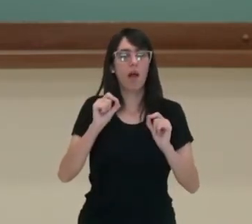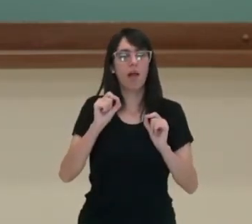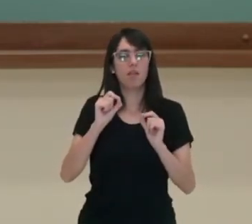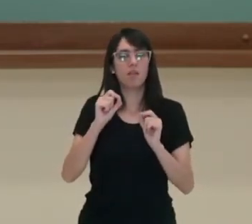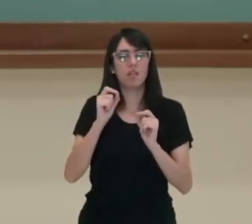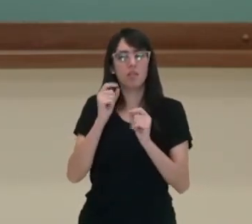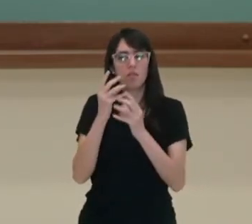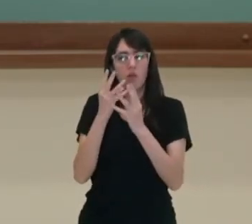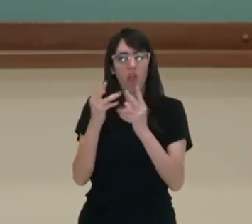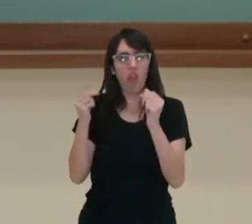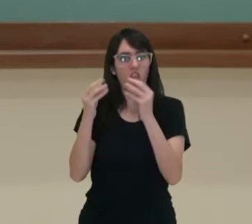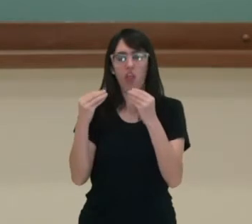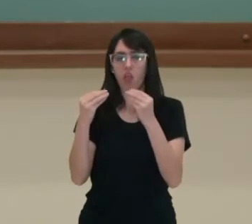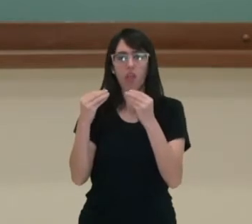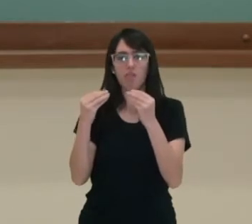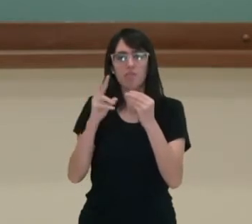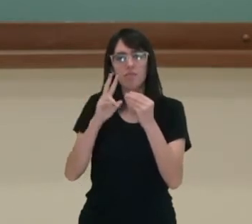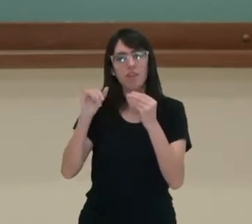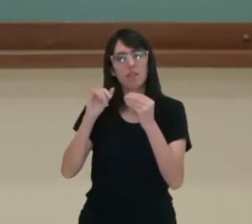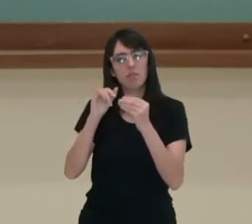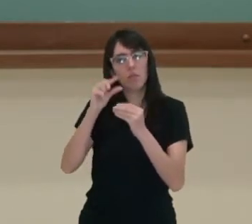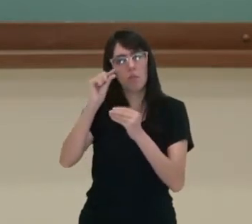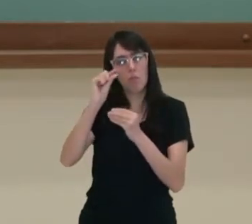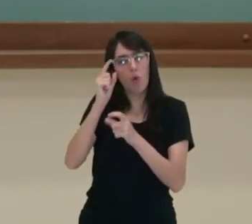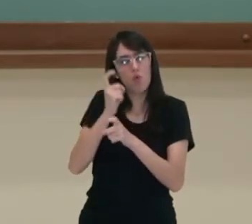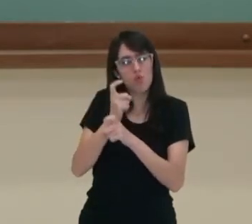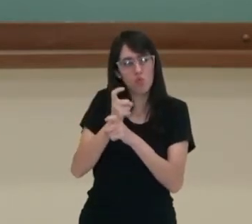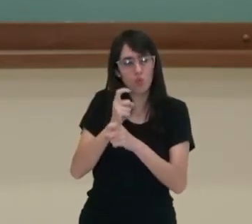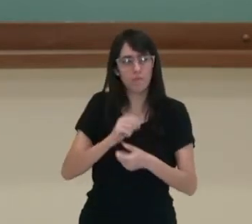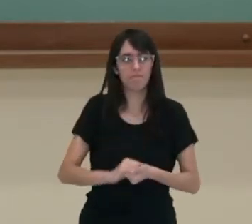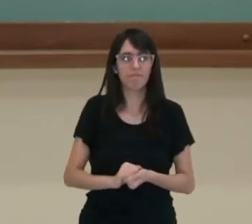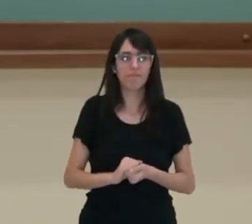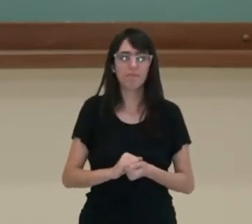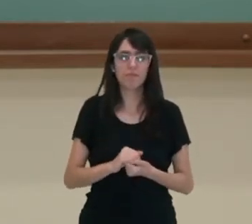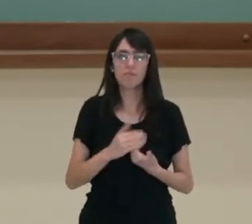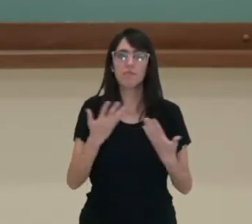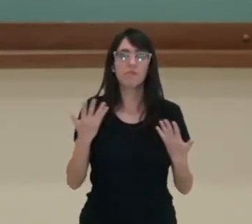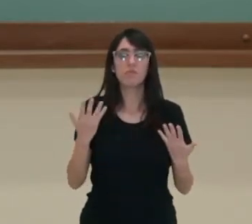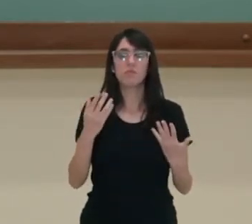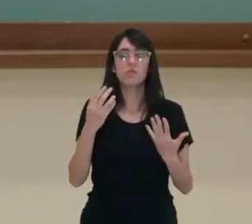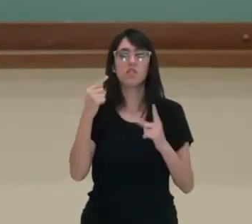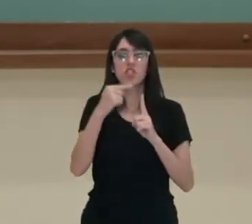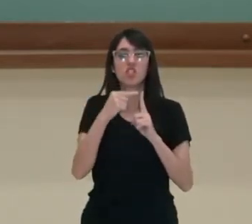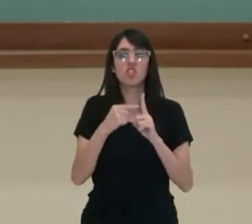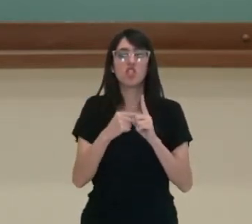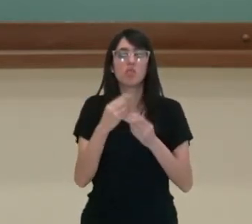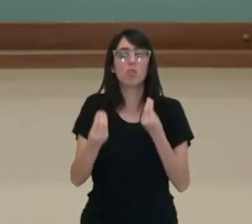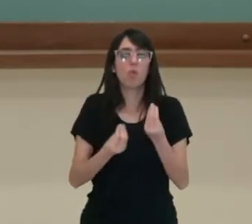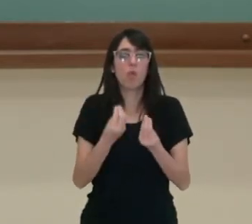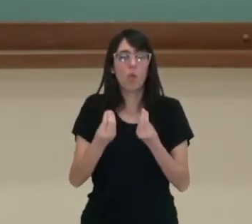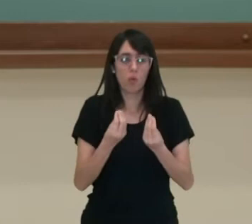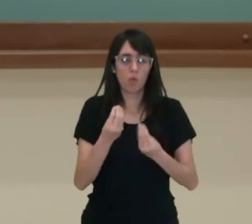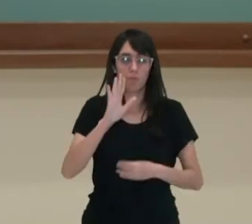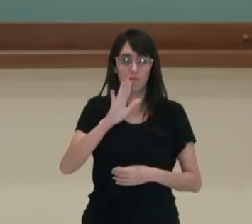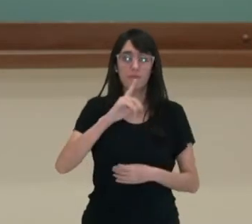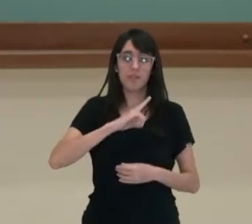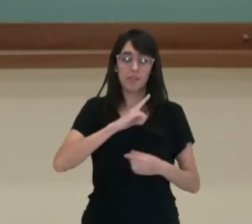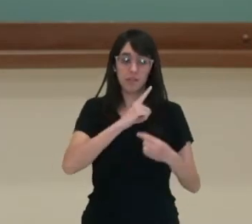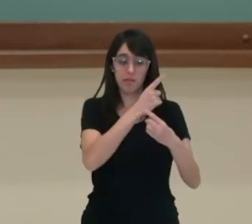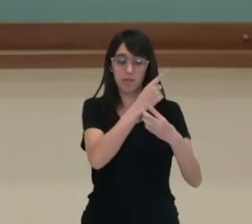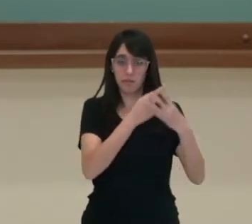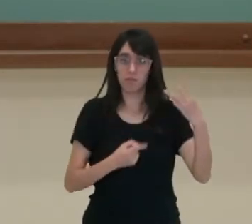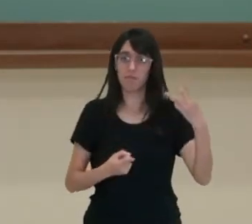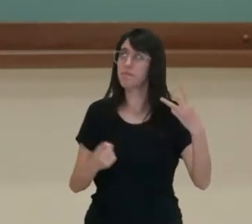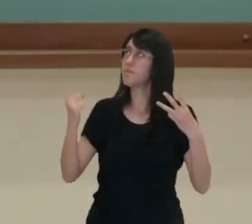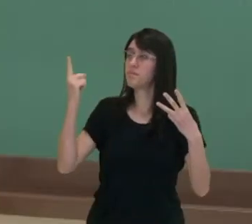né? Quais são os tipos de tecido cartilaginoso? Nós temos 3 tipos de tecido cartilaginoso. A